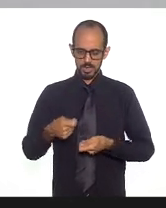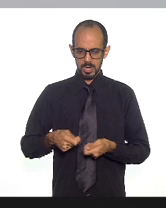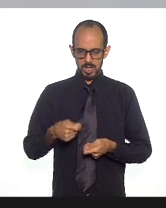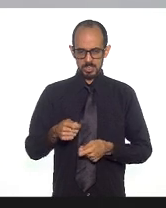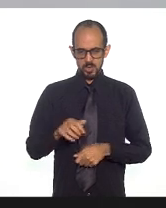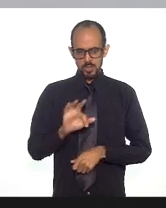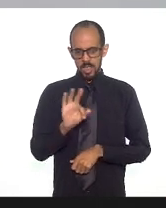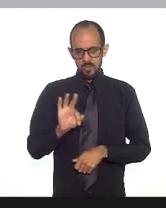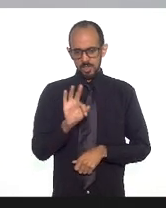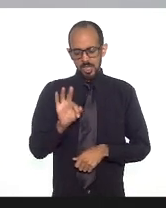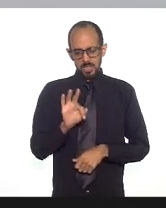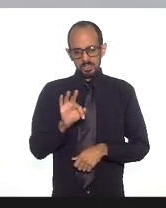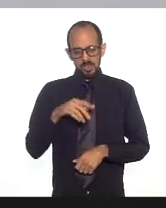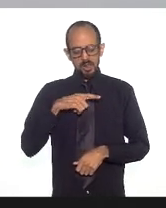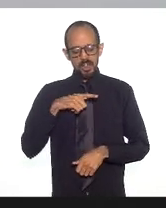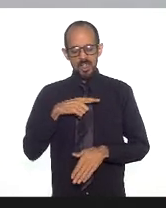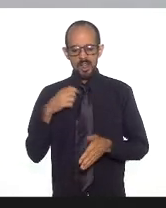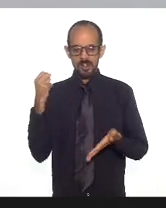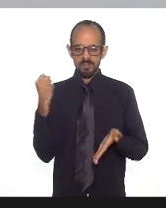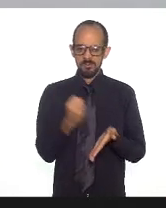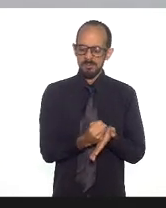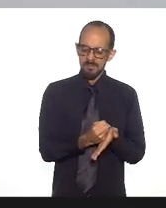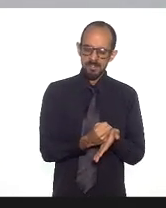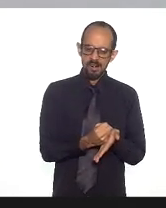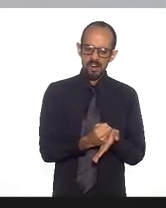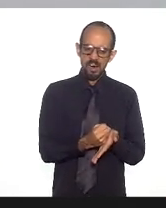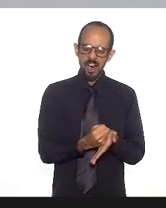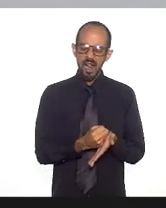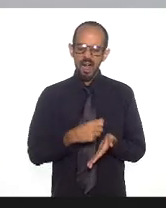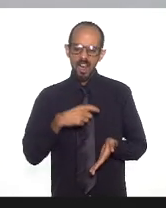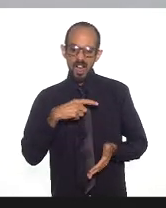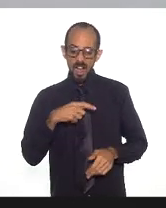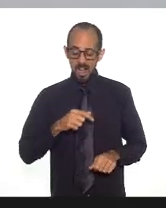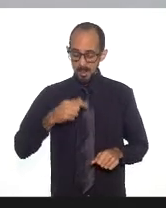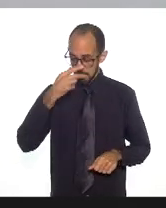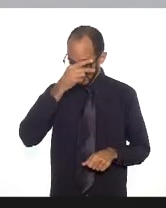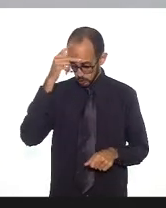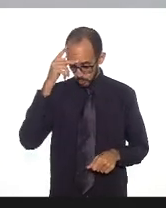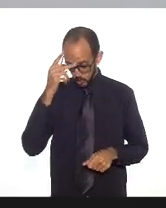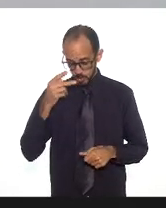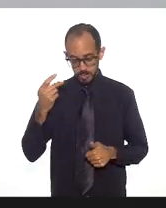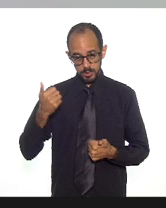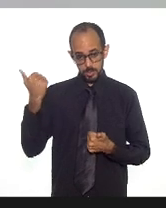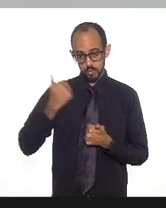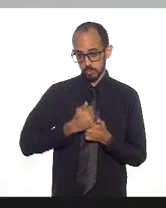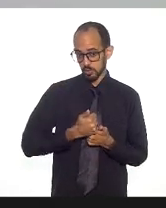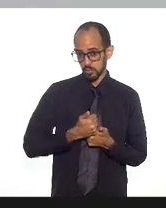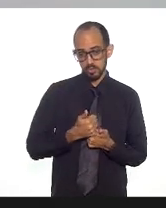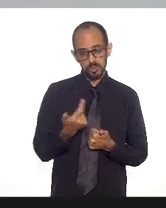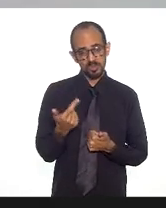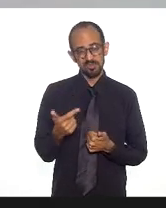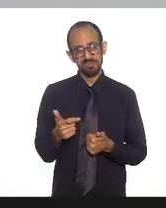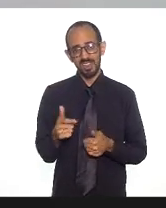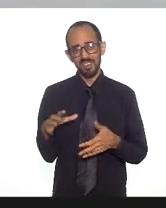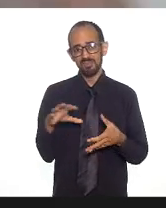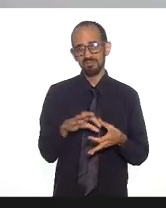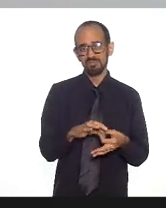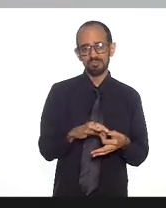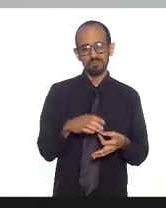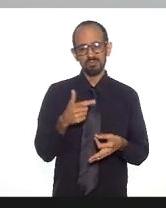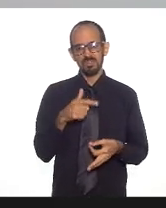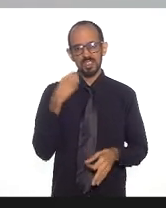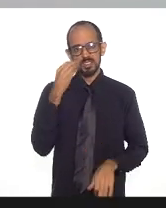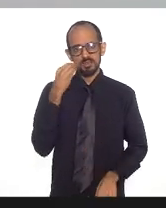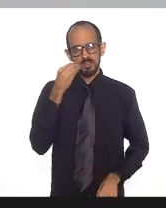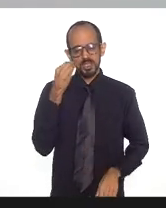que trazem um impacto, sim. Pessoas que são colocadas na gestão, que não têm ligação, não têm vivência com a